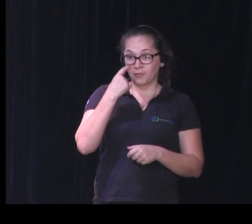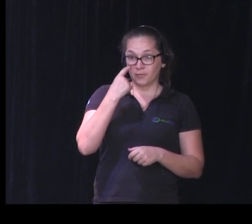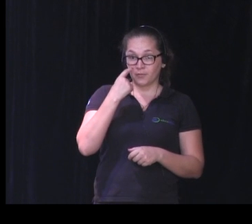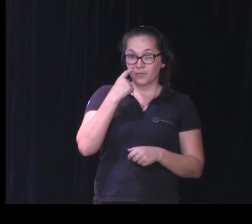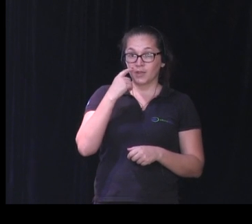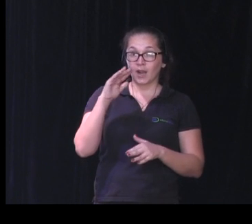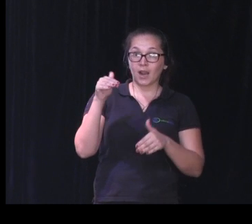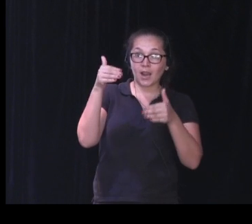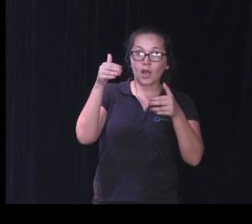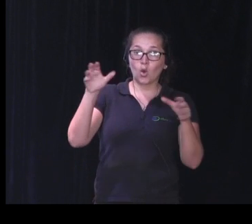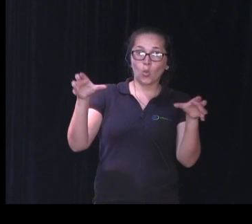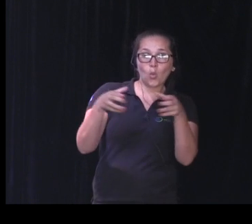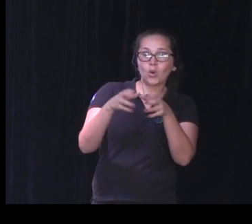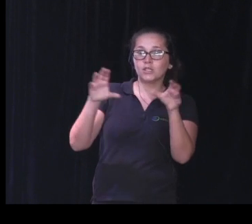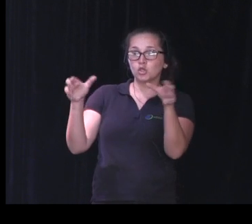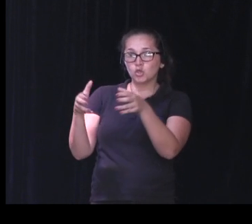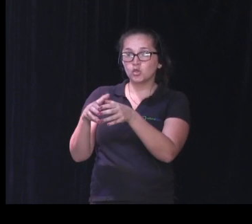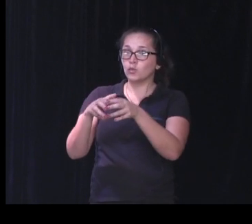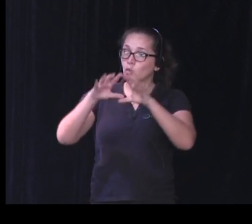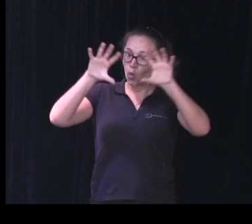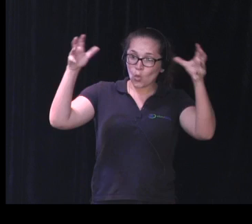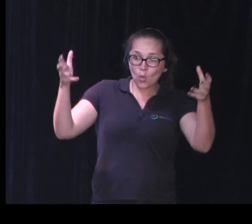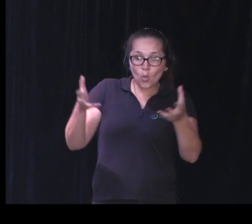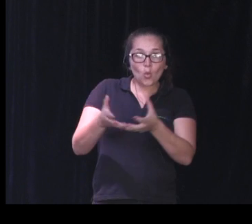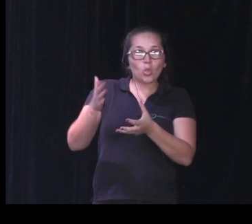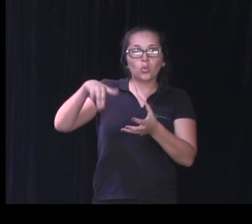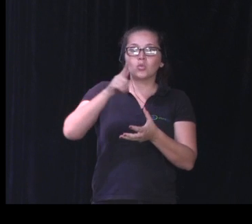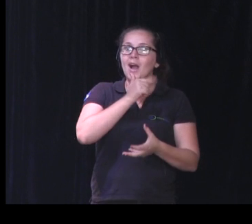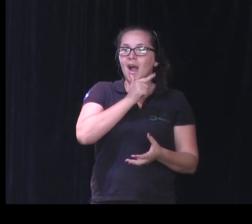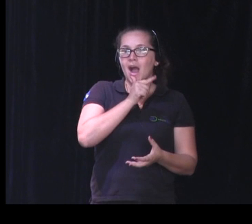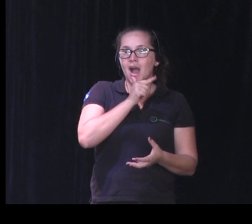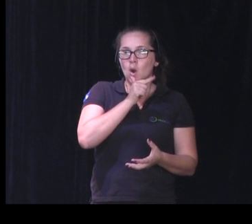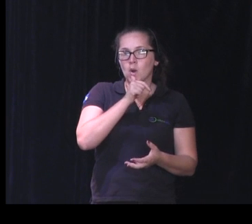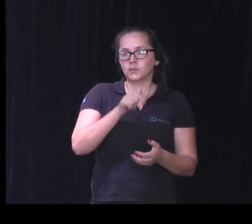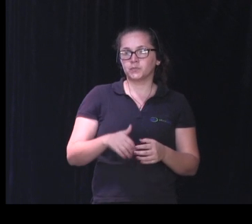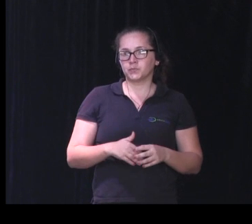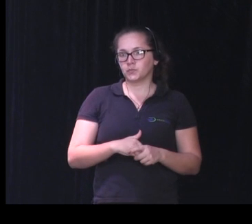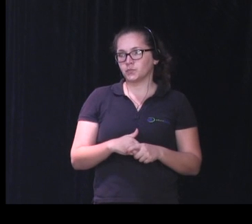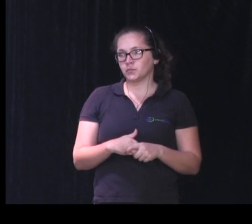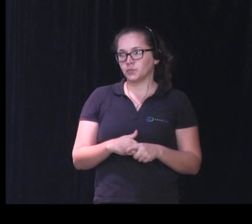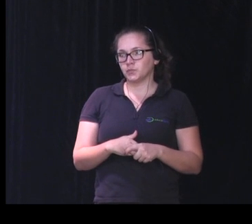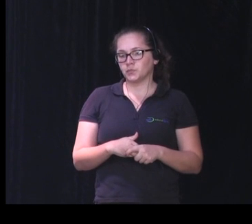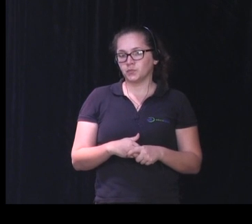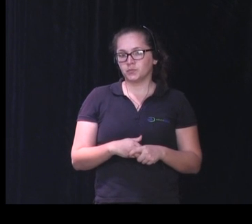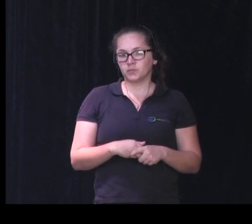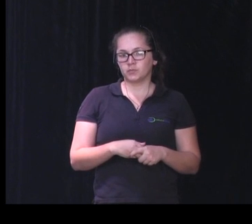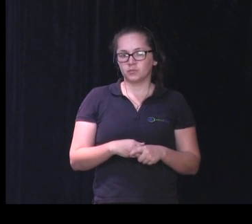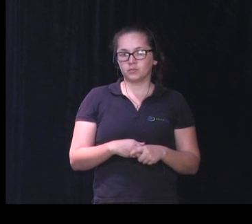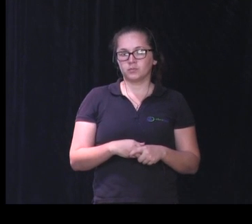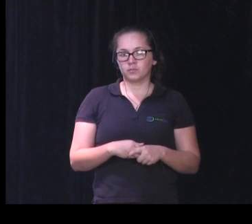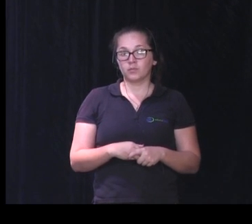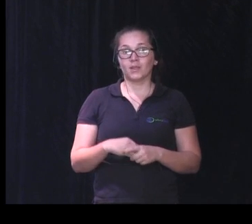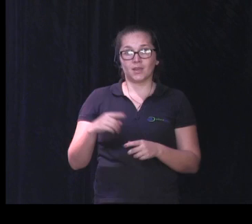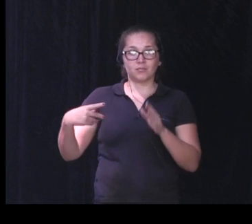vai ver no fundo os sonhos coletivos, nessa grande massa de água